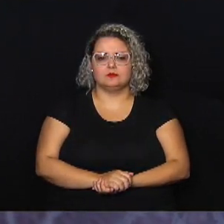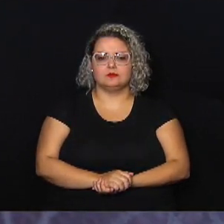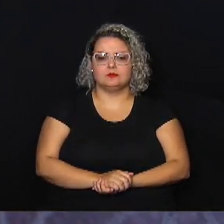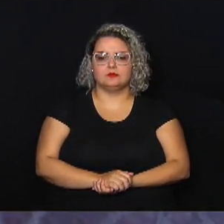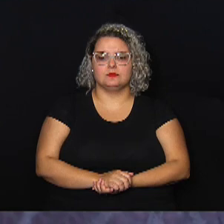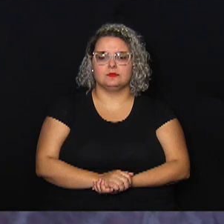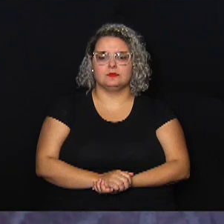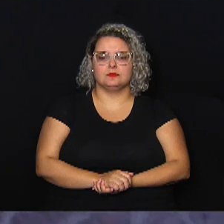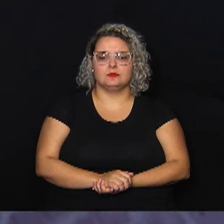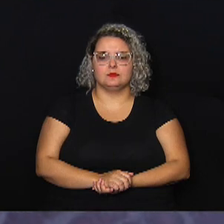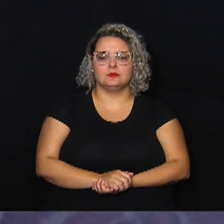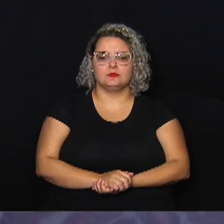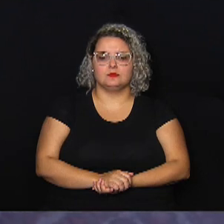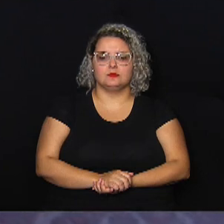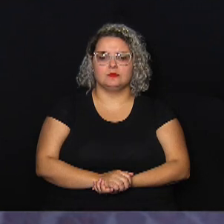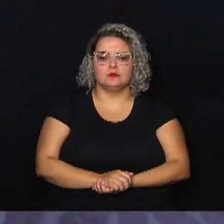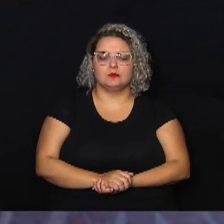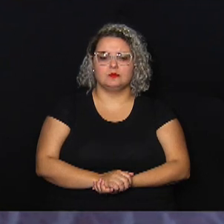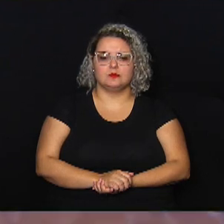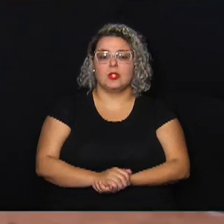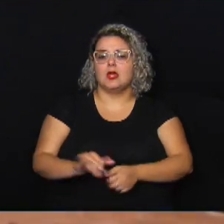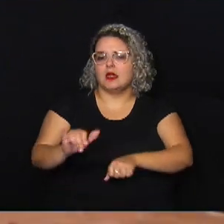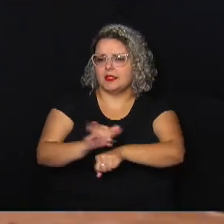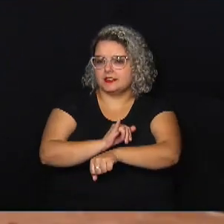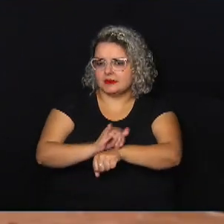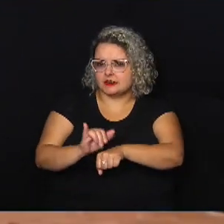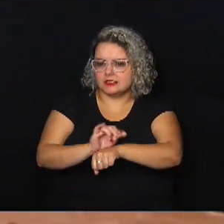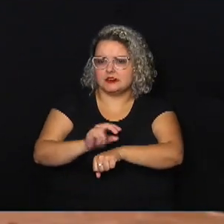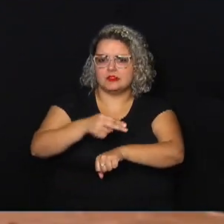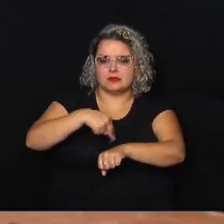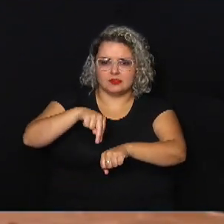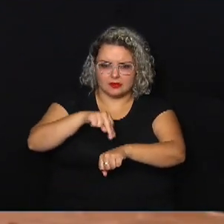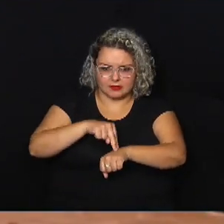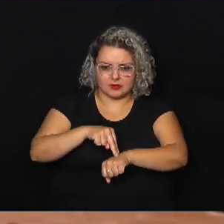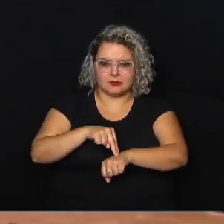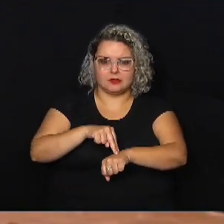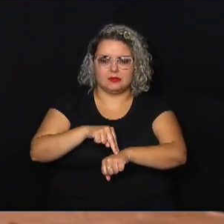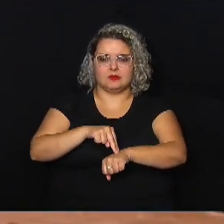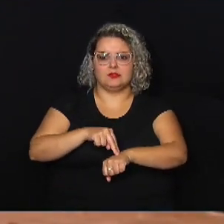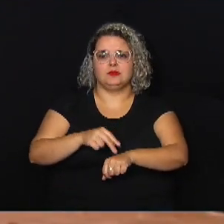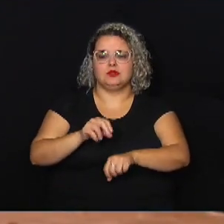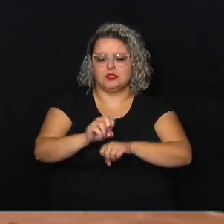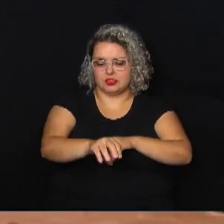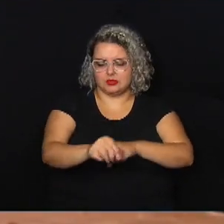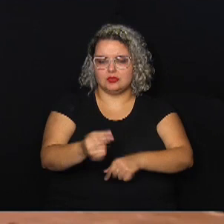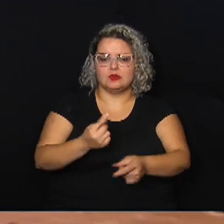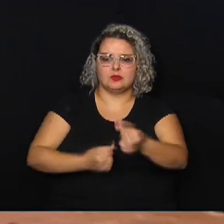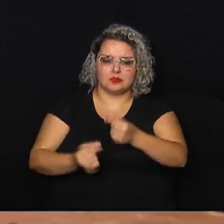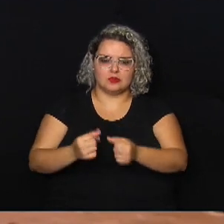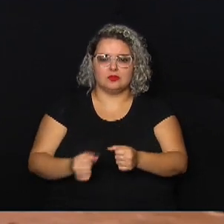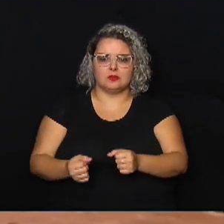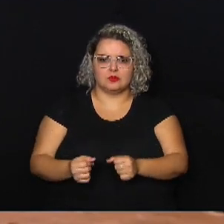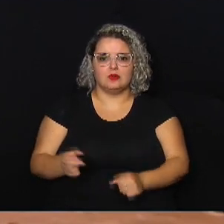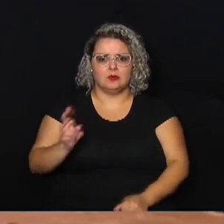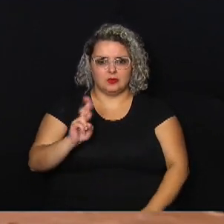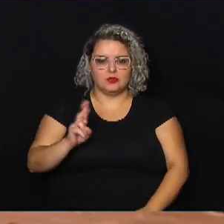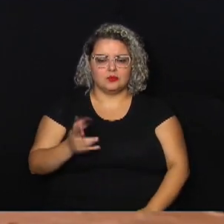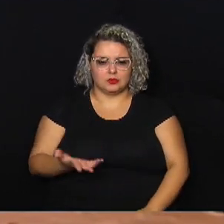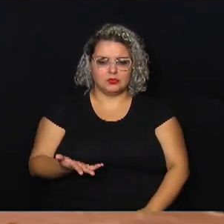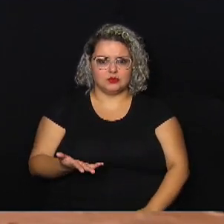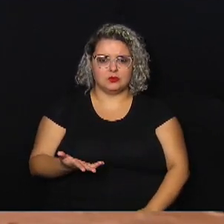chamada ENEF, Estratégia Nacional de Educação Financeira. Eu estou falando o nome com a sigla